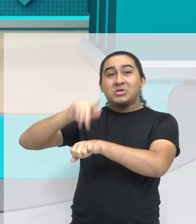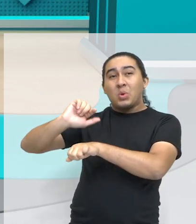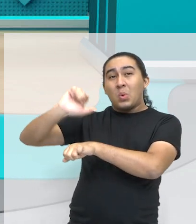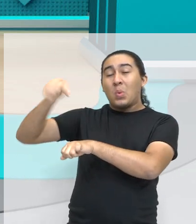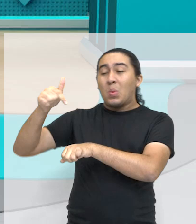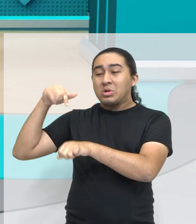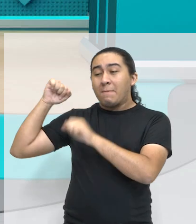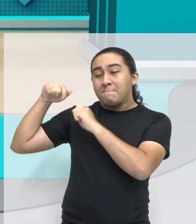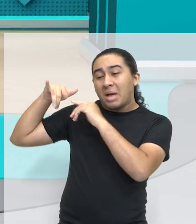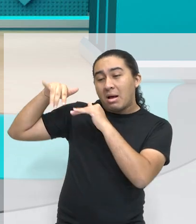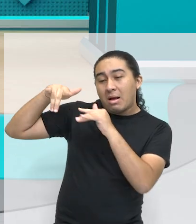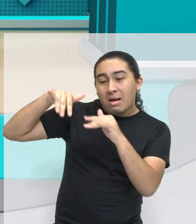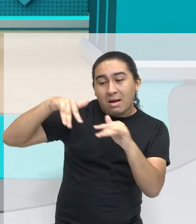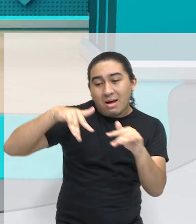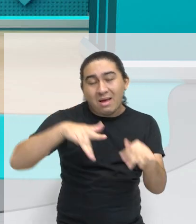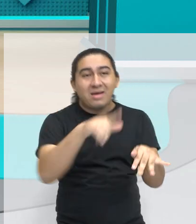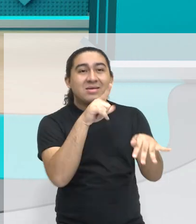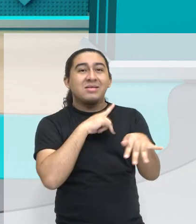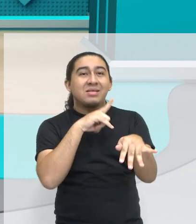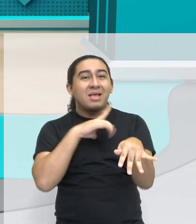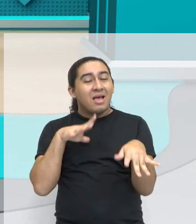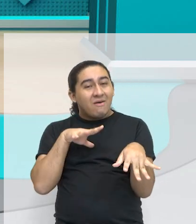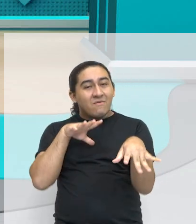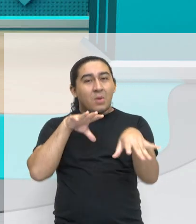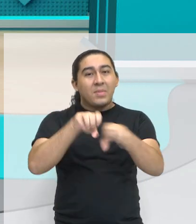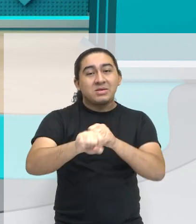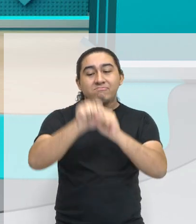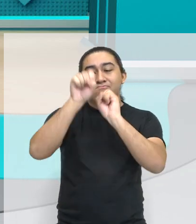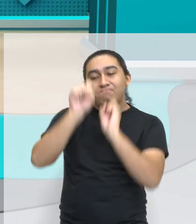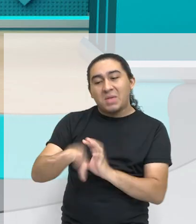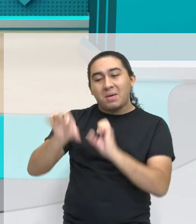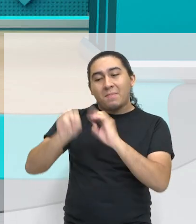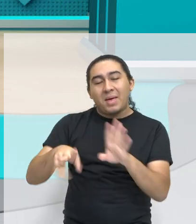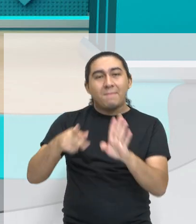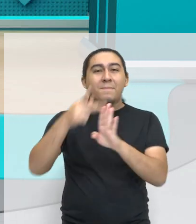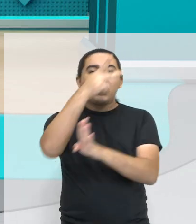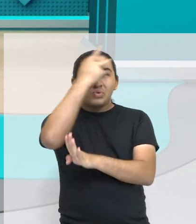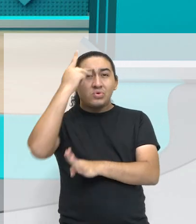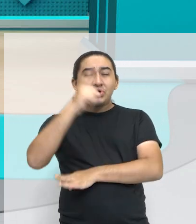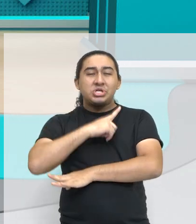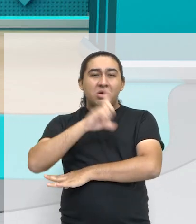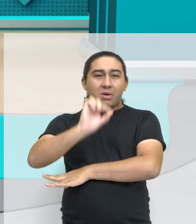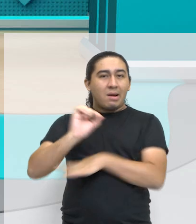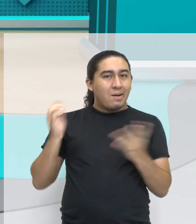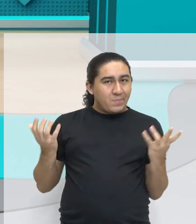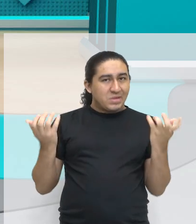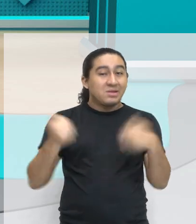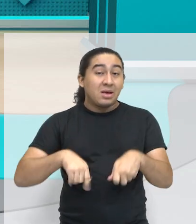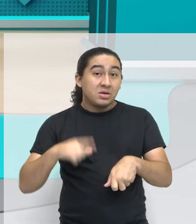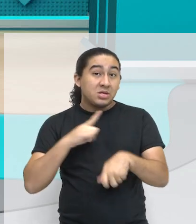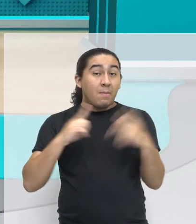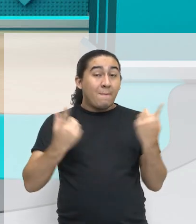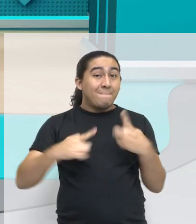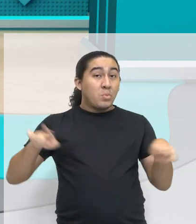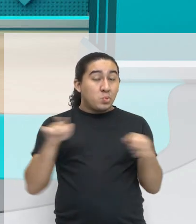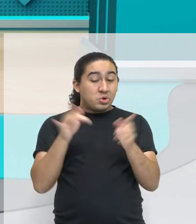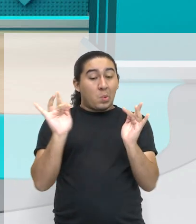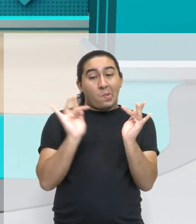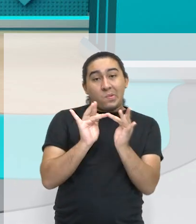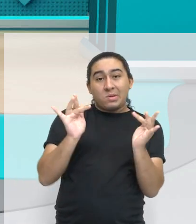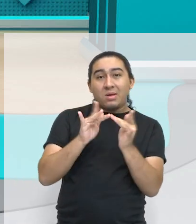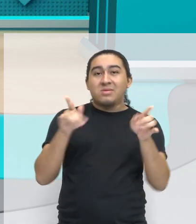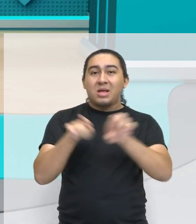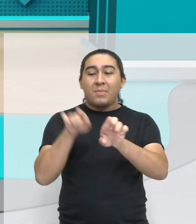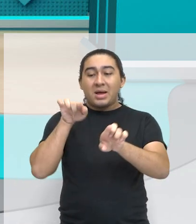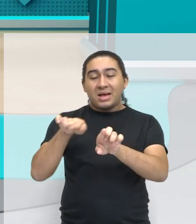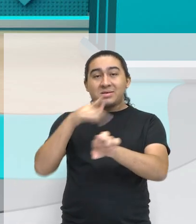eles capacitaram, eles deram aula para os amazonenses, aquelas pessoas que tinham essa habilidade para a música, e